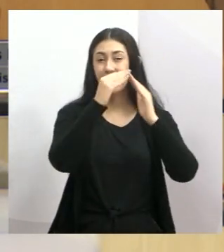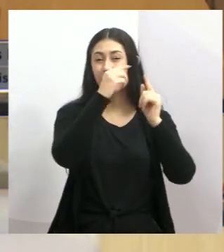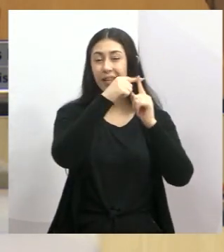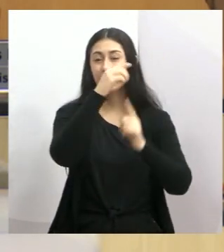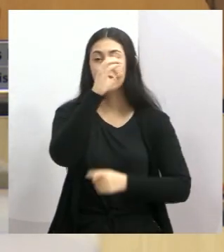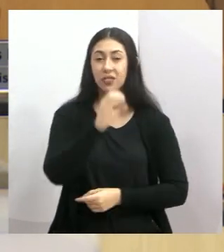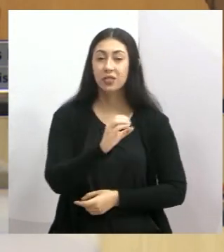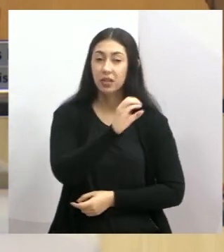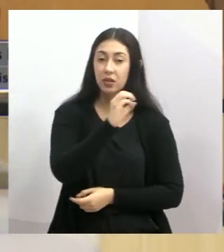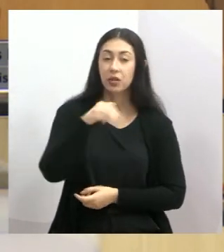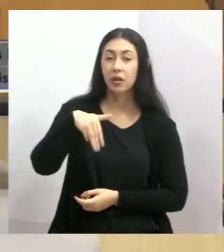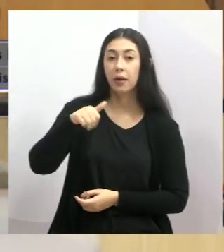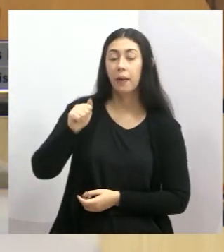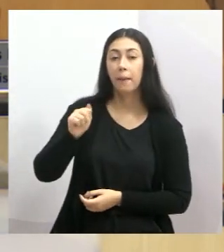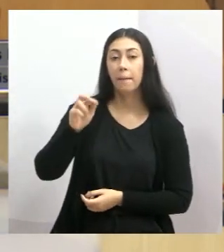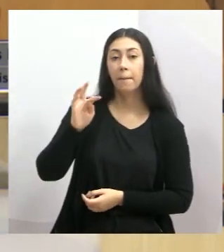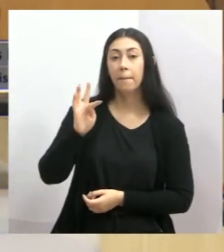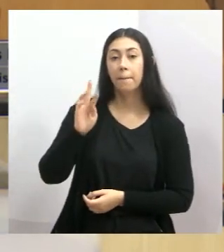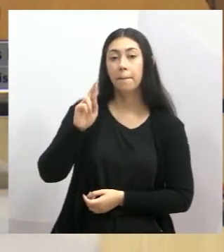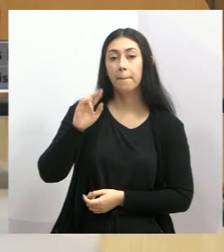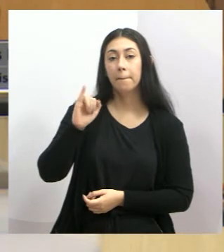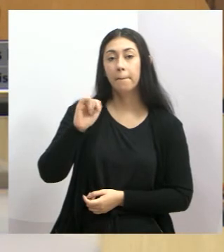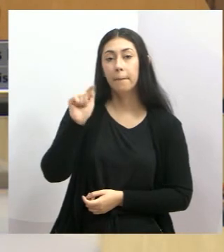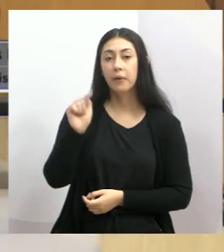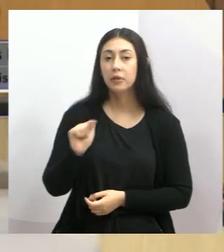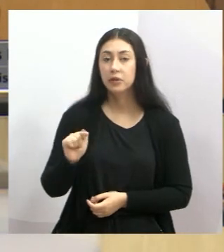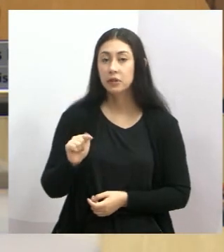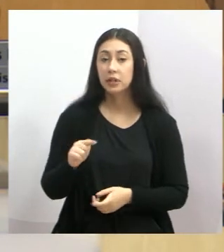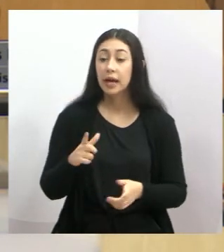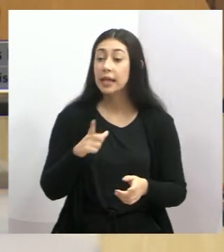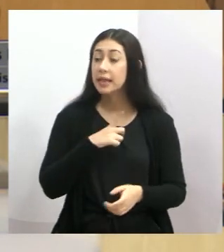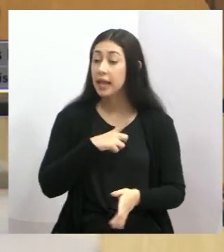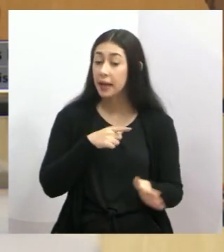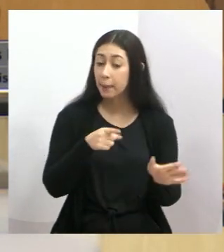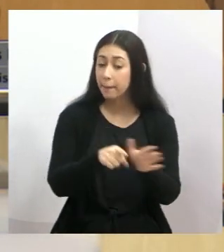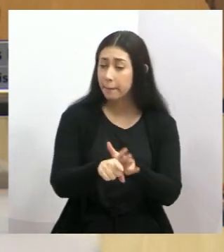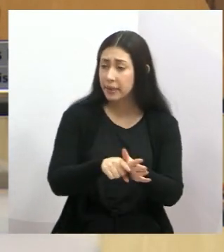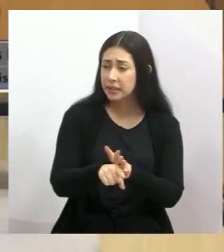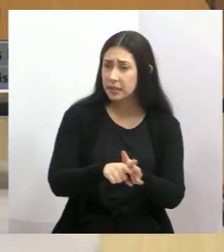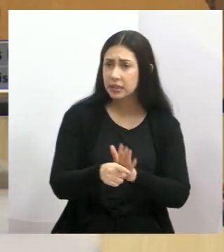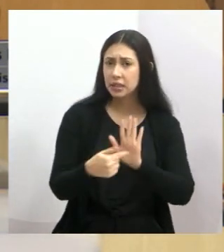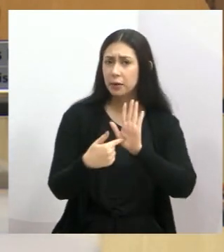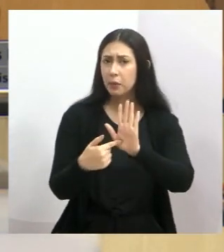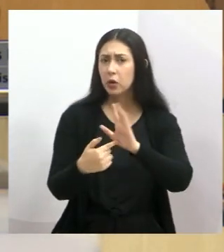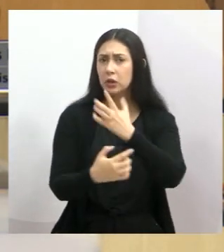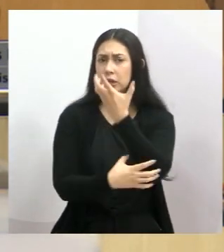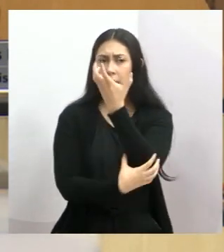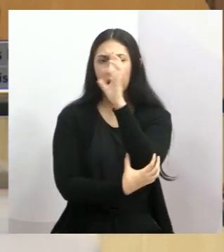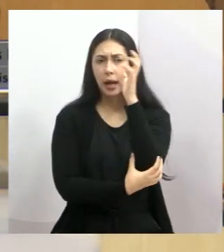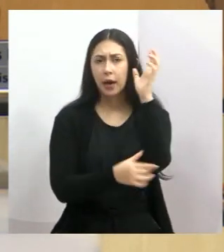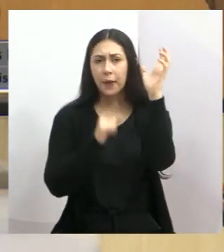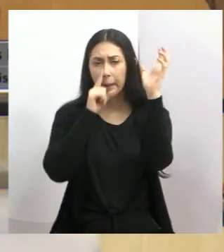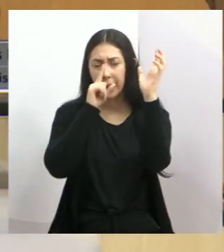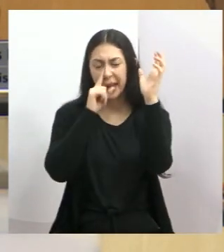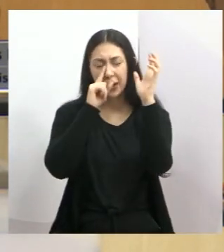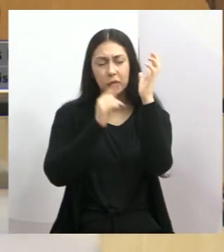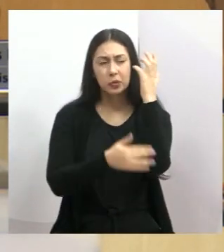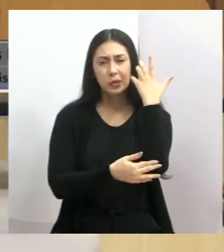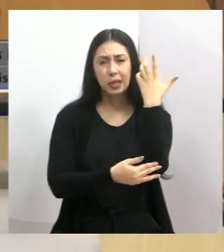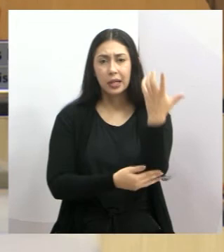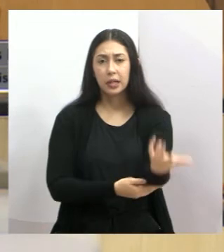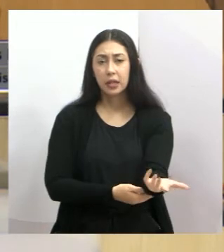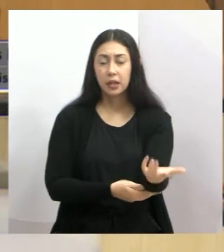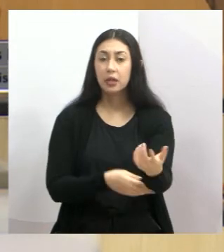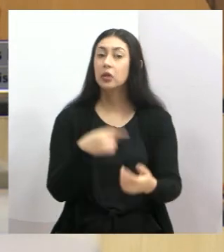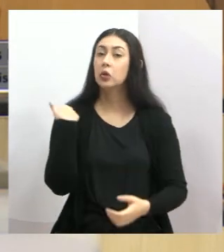existe algum laudo que condene a saúde da árvore motivando o corte já encaminhamos